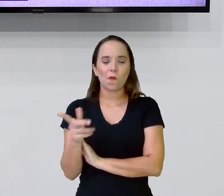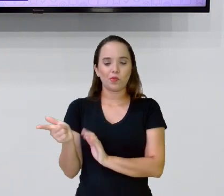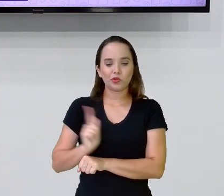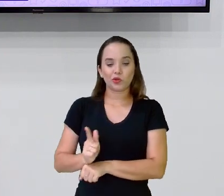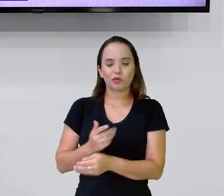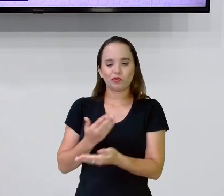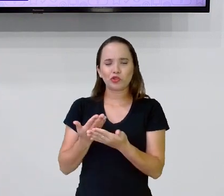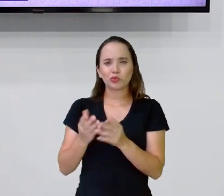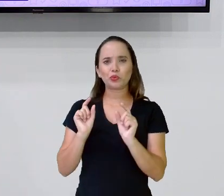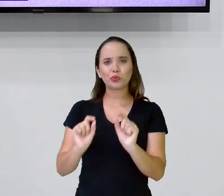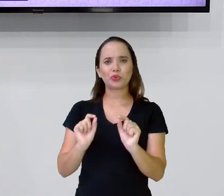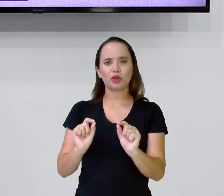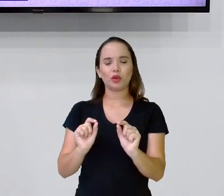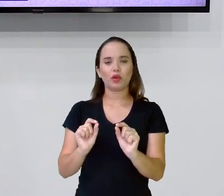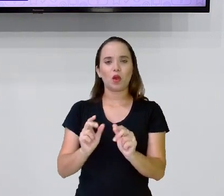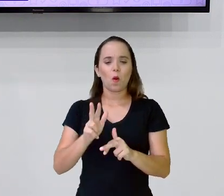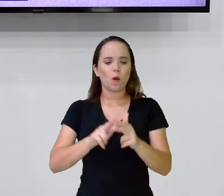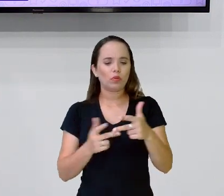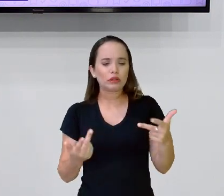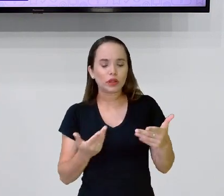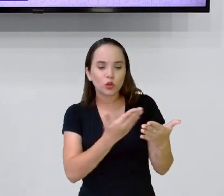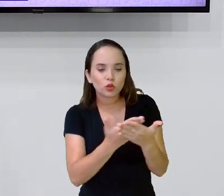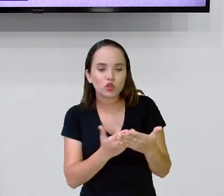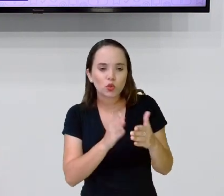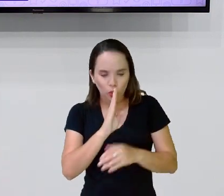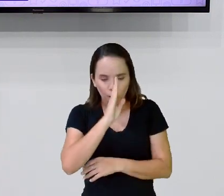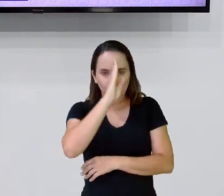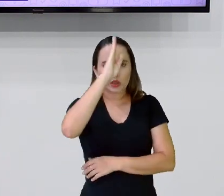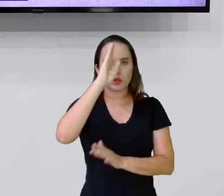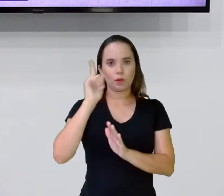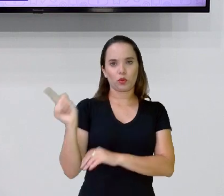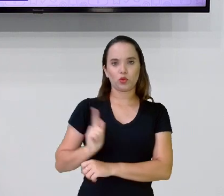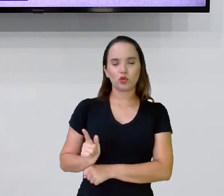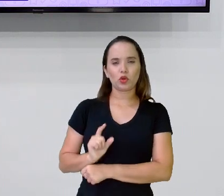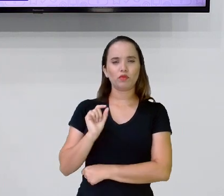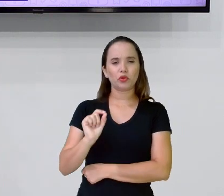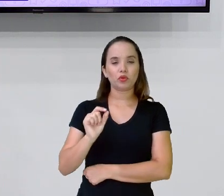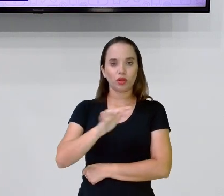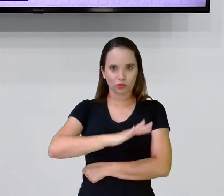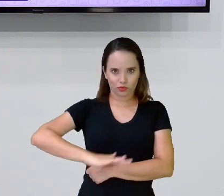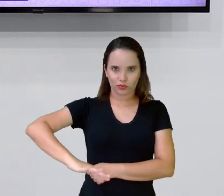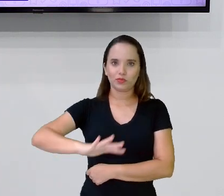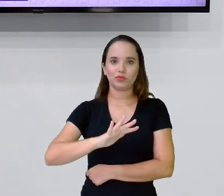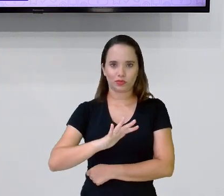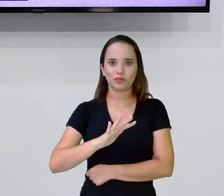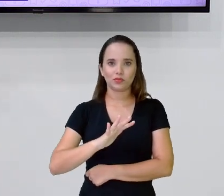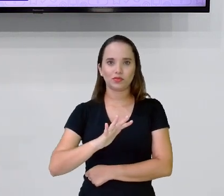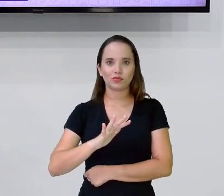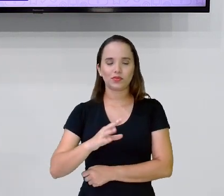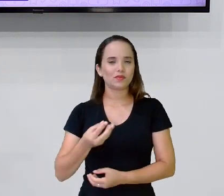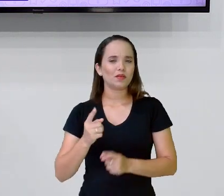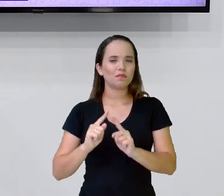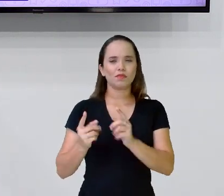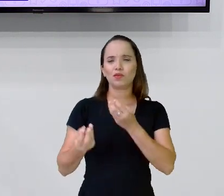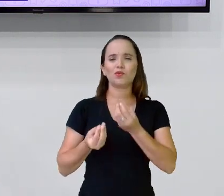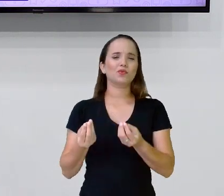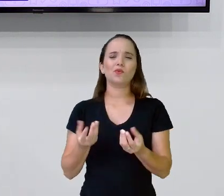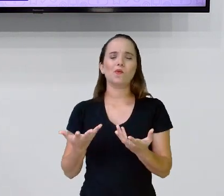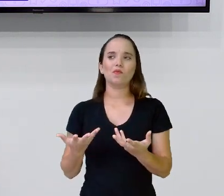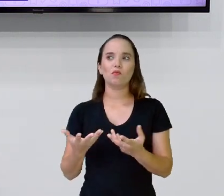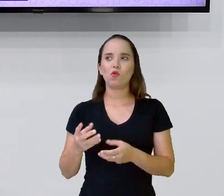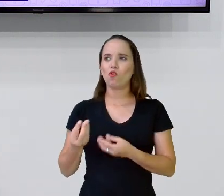da geografia, o objeto de estudo principal da geografia será o espaço geográfico. E o que é o espaço geográfico?